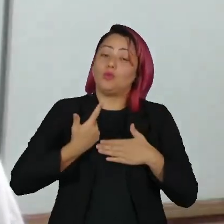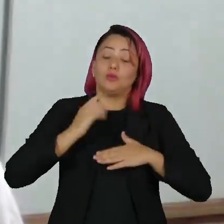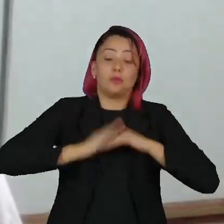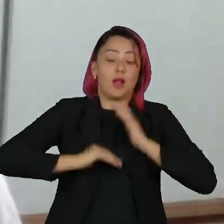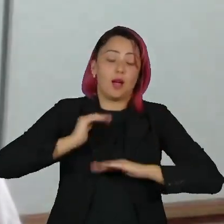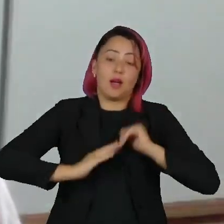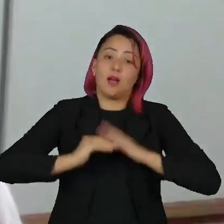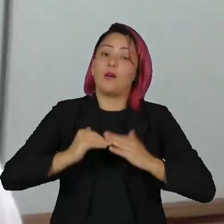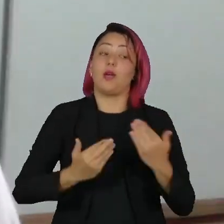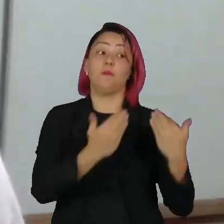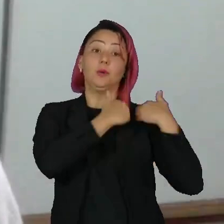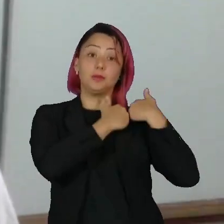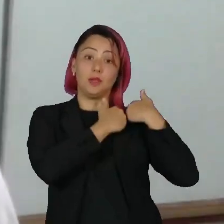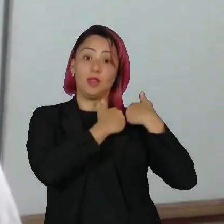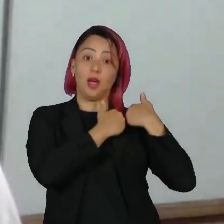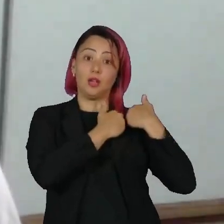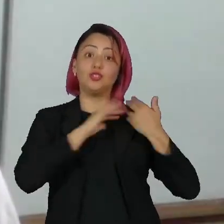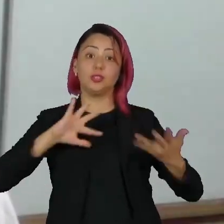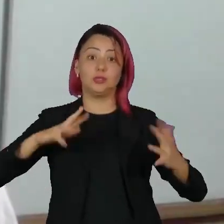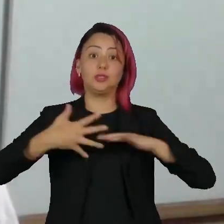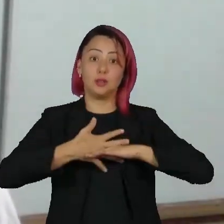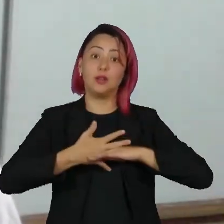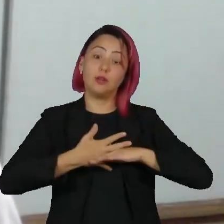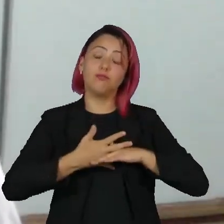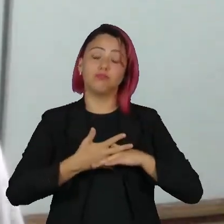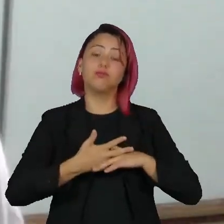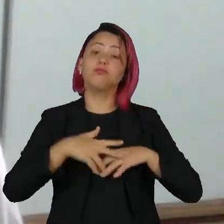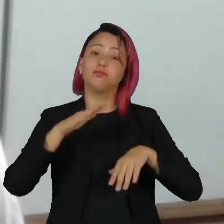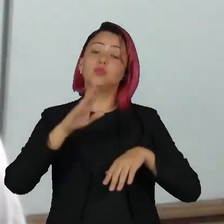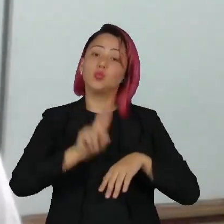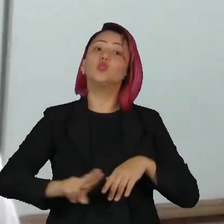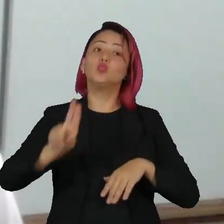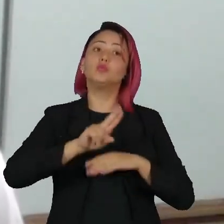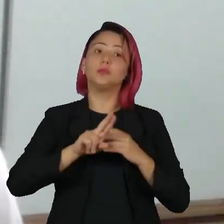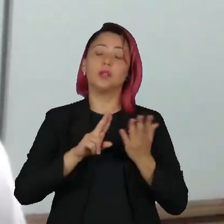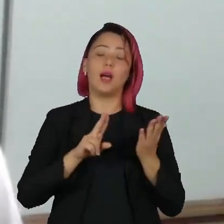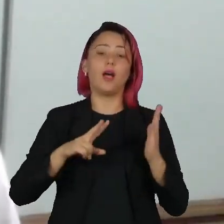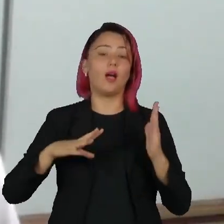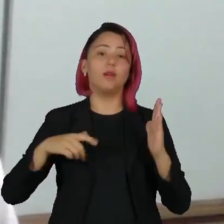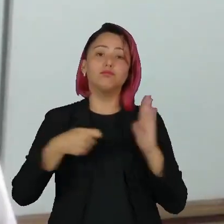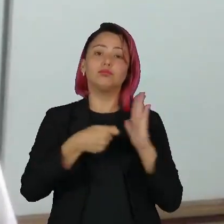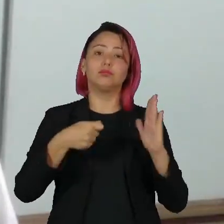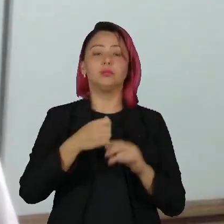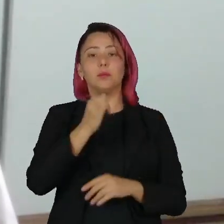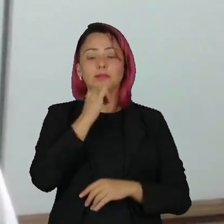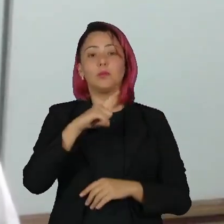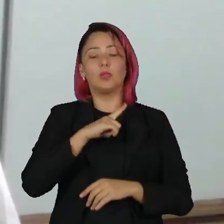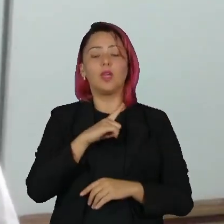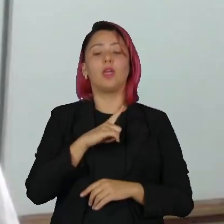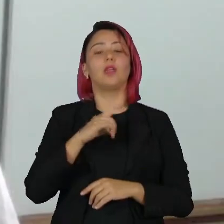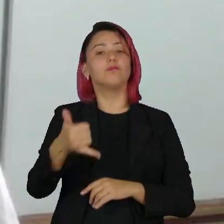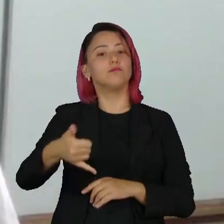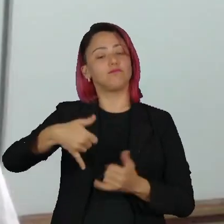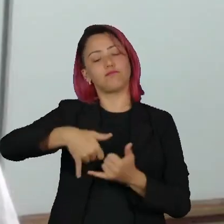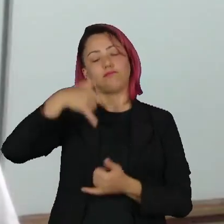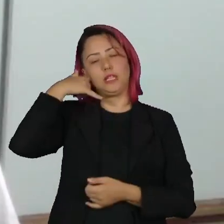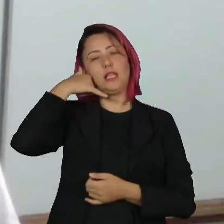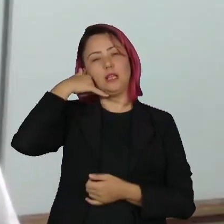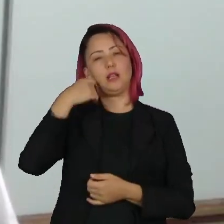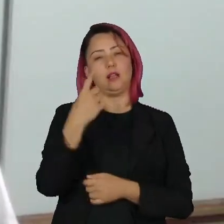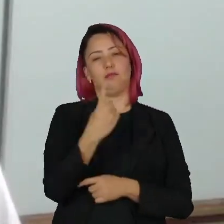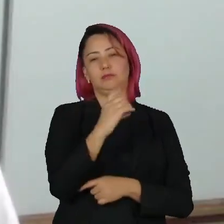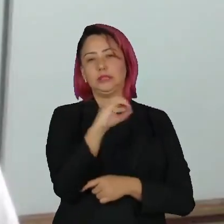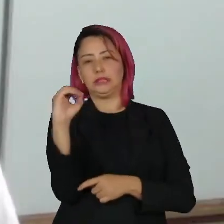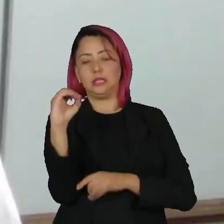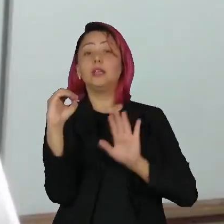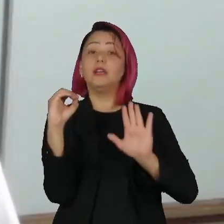denúncia específicos para fazer essa denúncia, né? No caso, o Disque 100, que todo mundo conhece. A gente